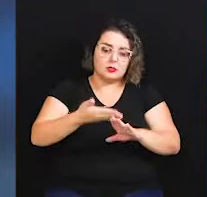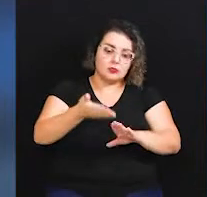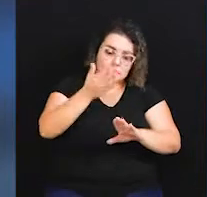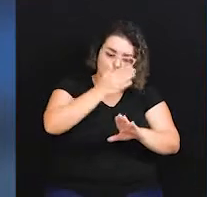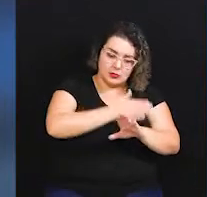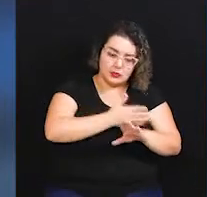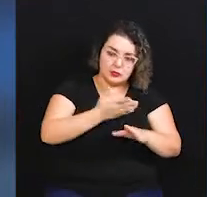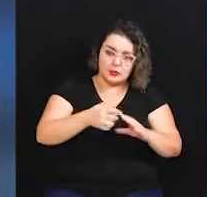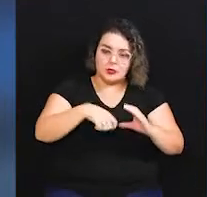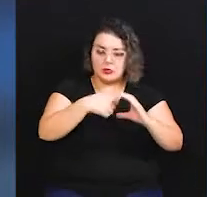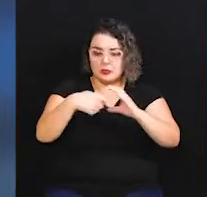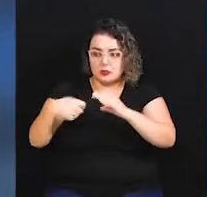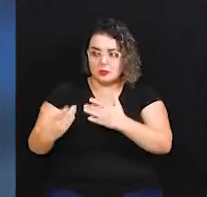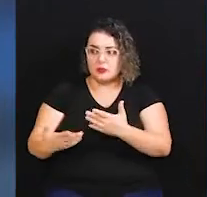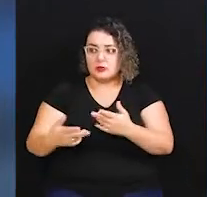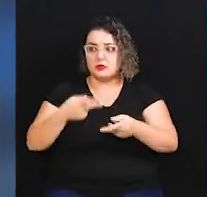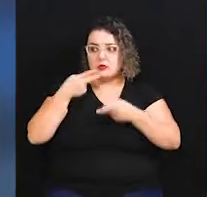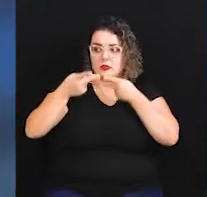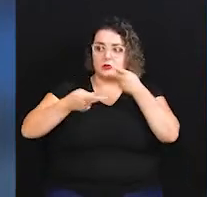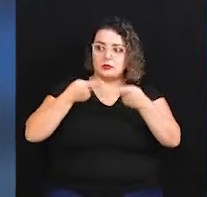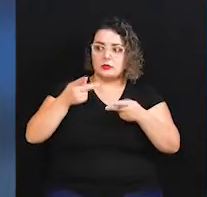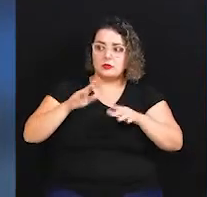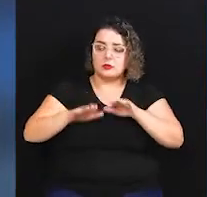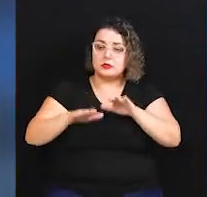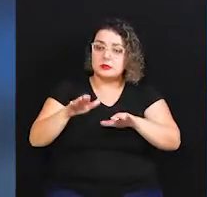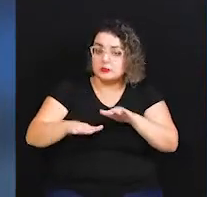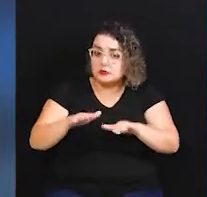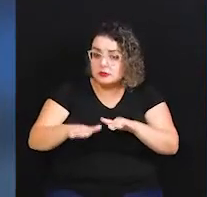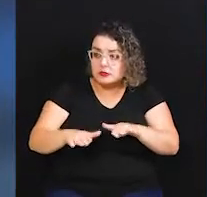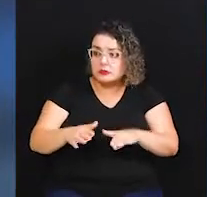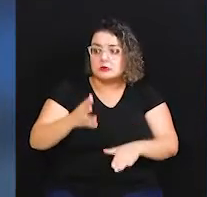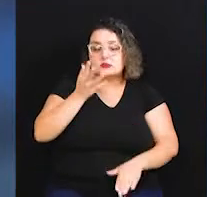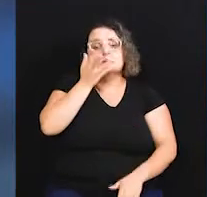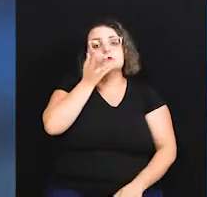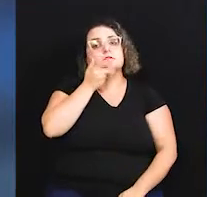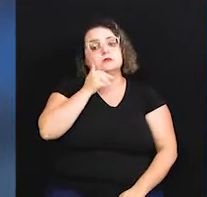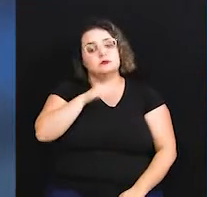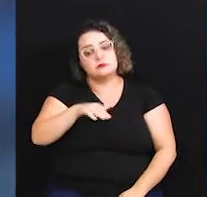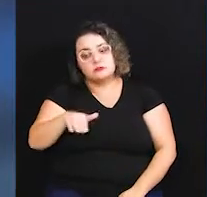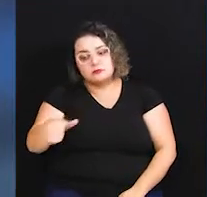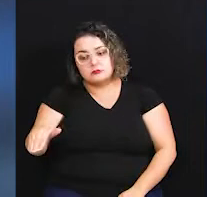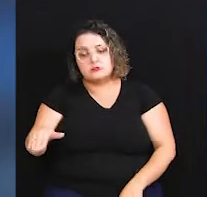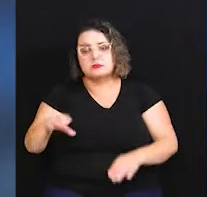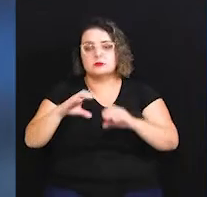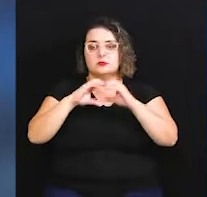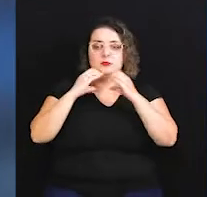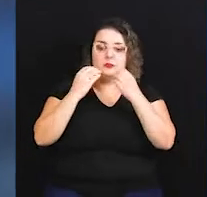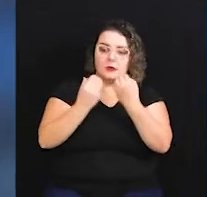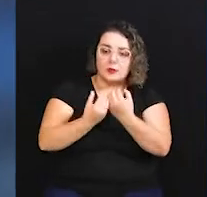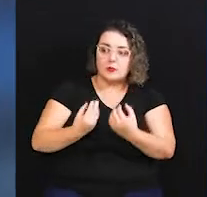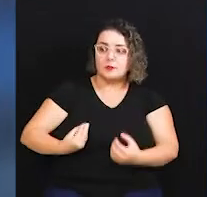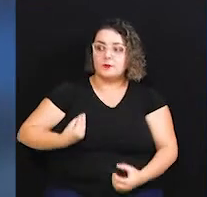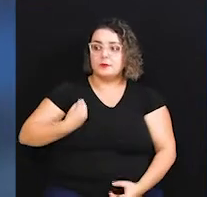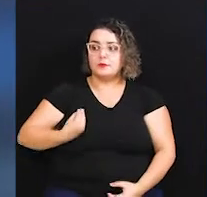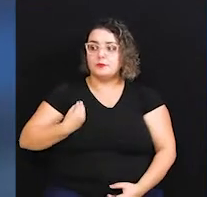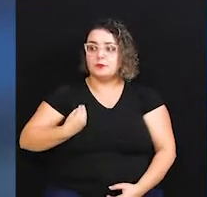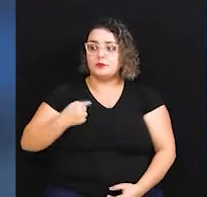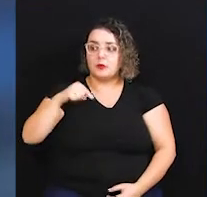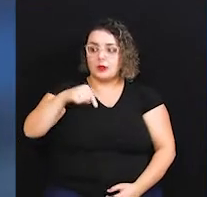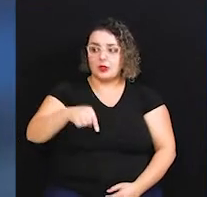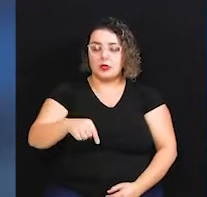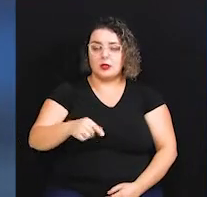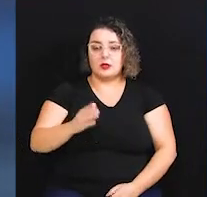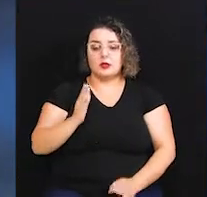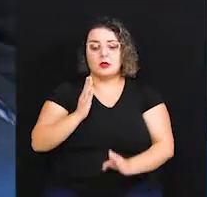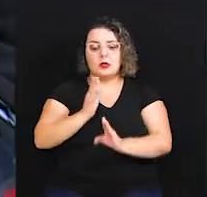trás das câmeras, né, falando da situação que às vezes crianças da comunidade estão passando e aqui elas